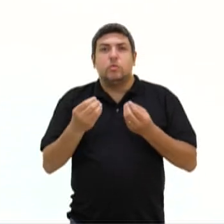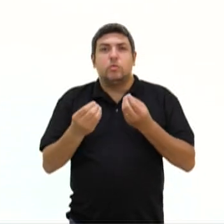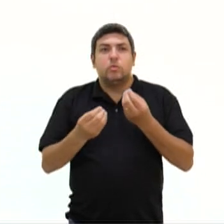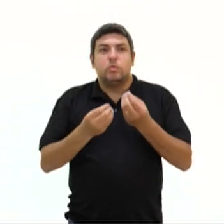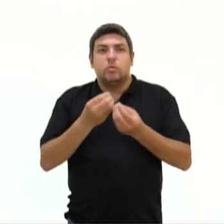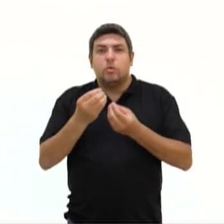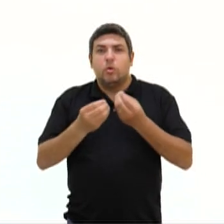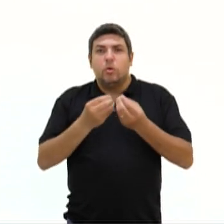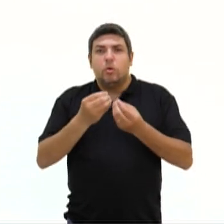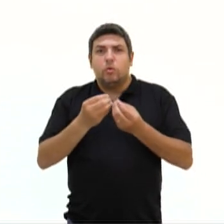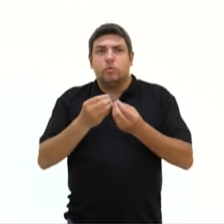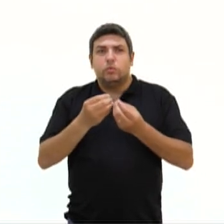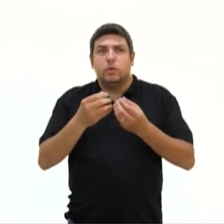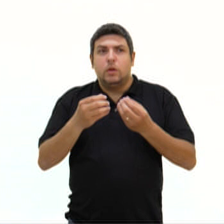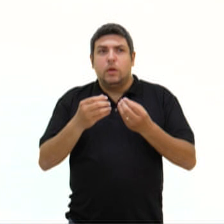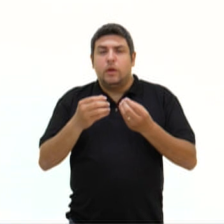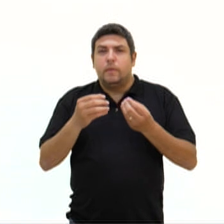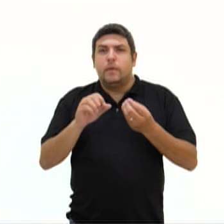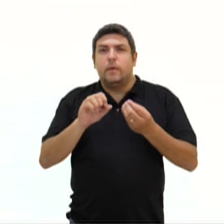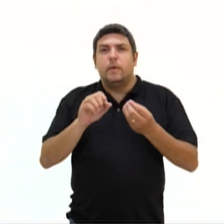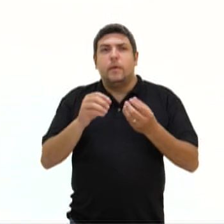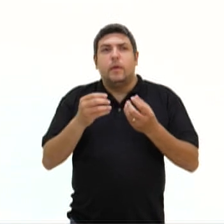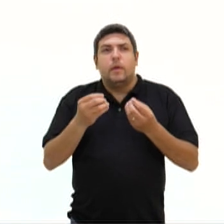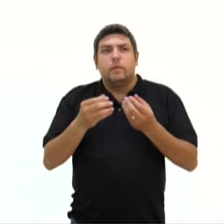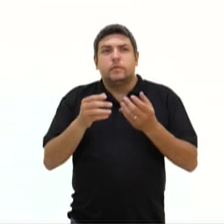na vertical, você vai ter